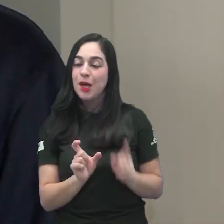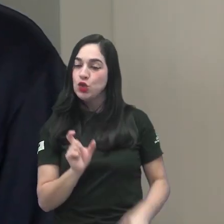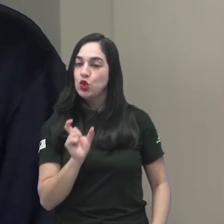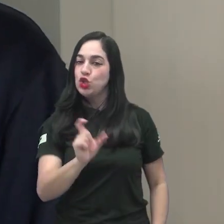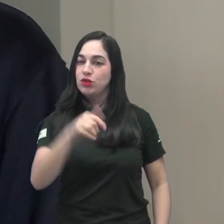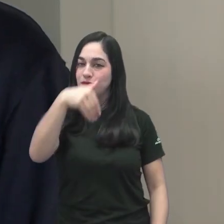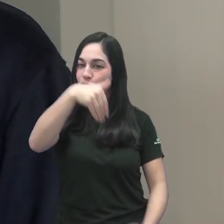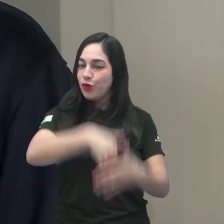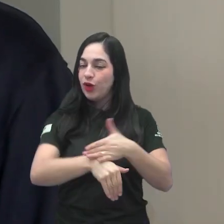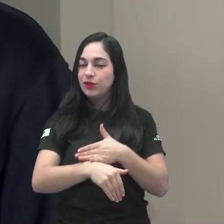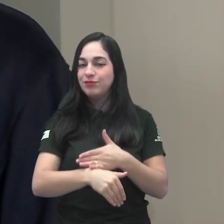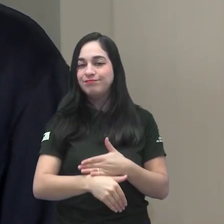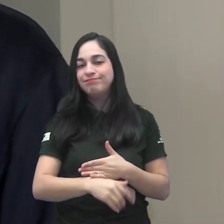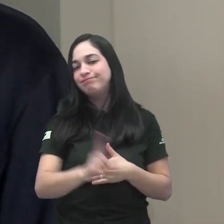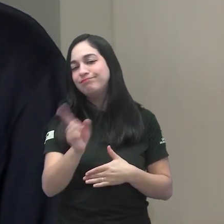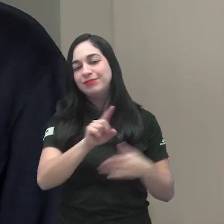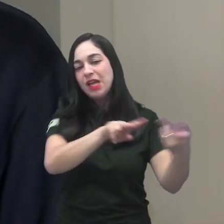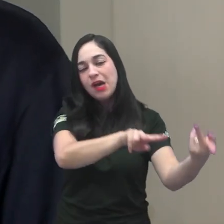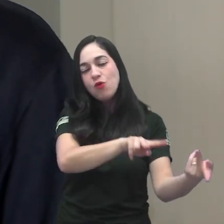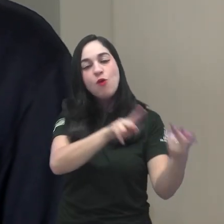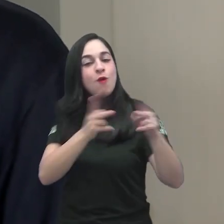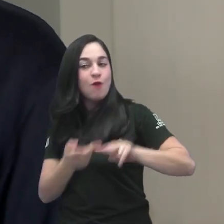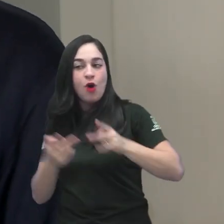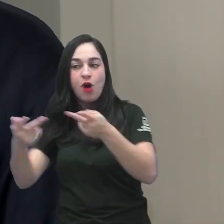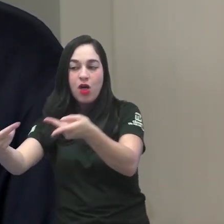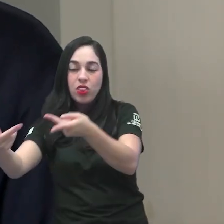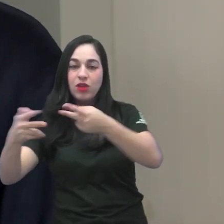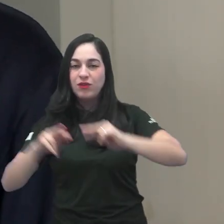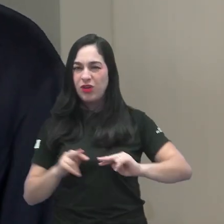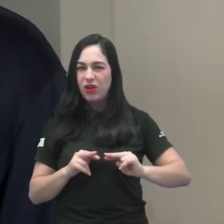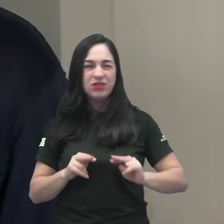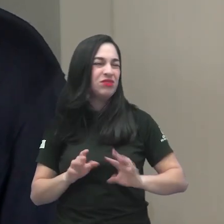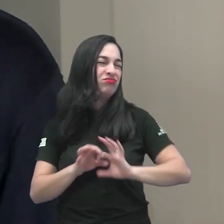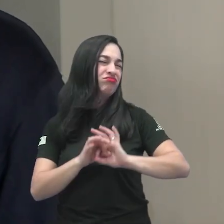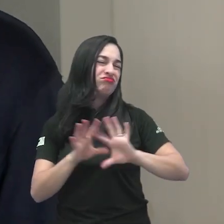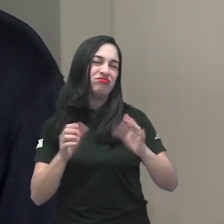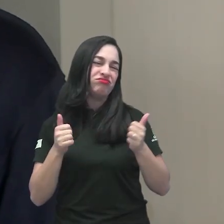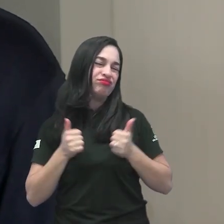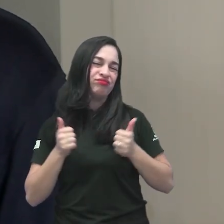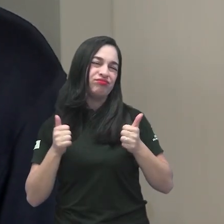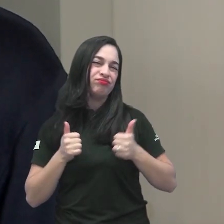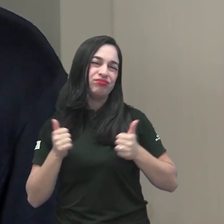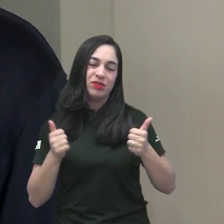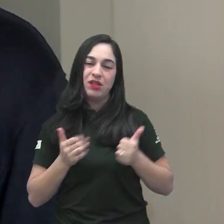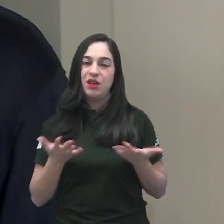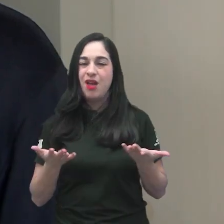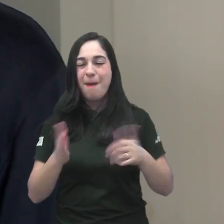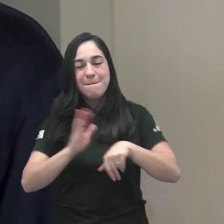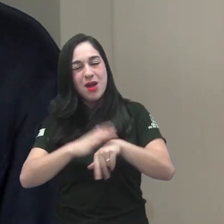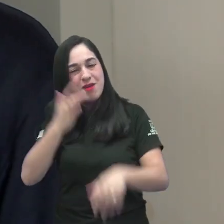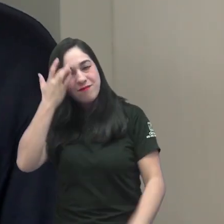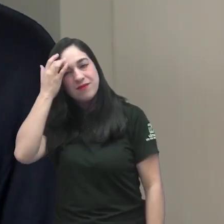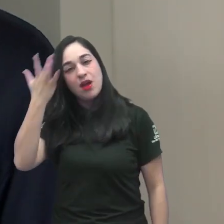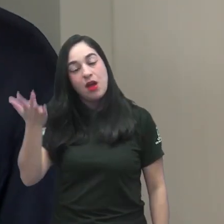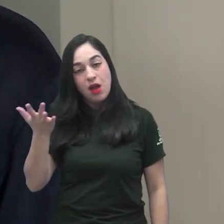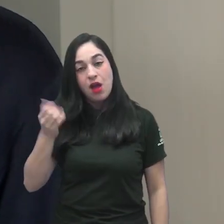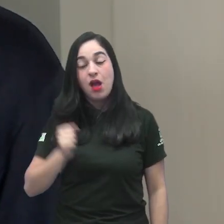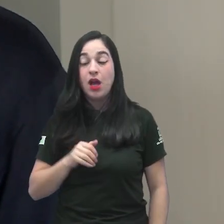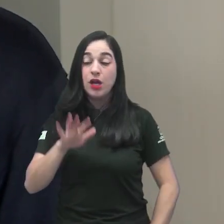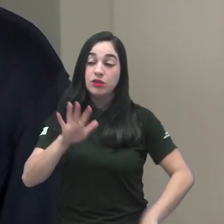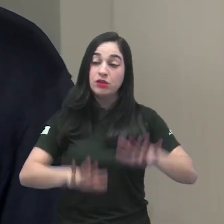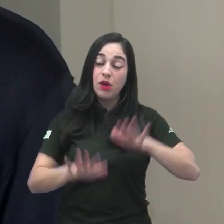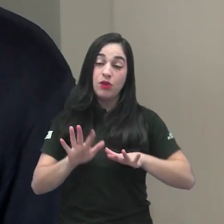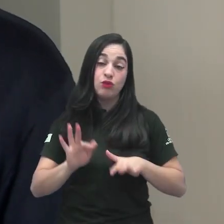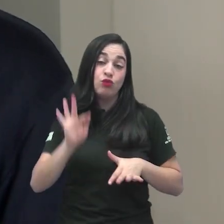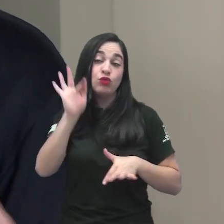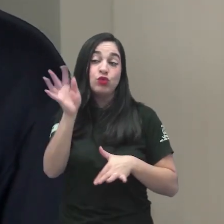deixam de fazer a transferência do seu título de eleitor. Seja porque elas preferem deixar a situação como está, tendo aí